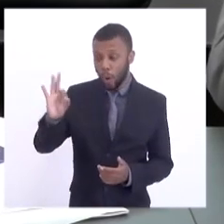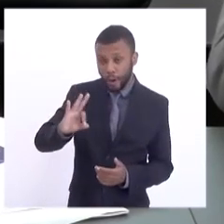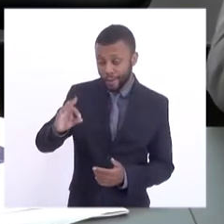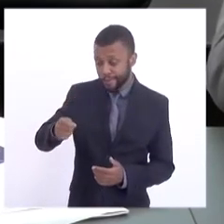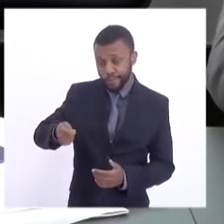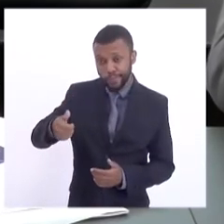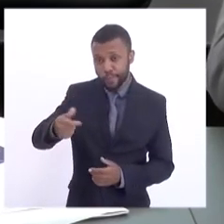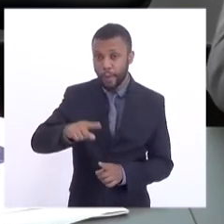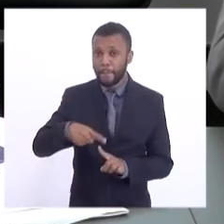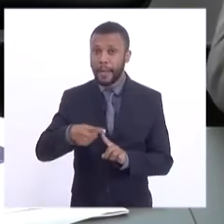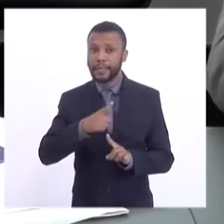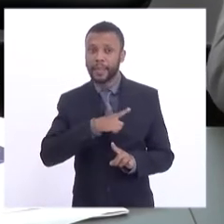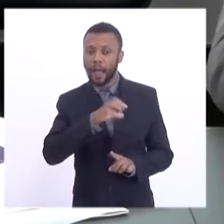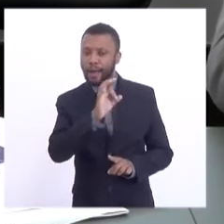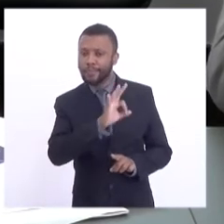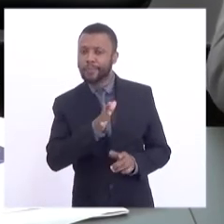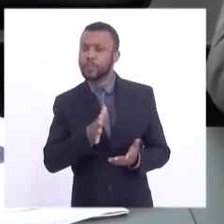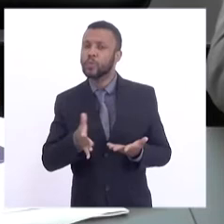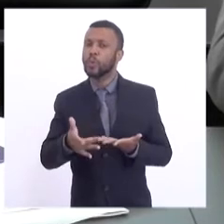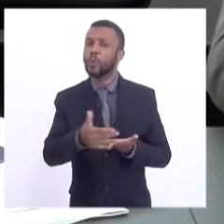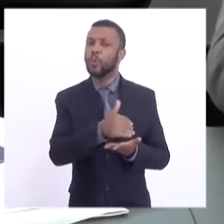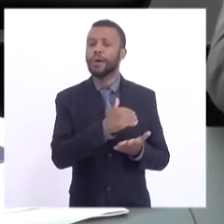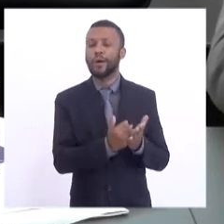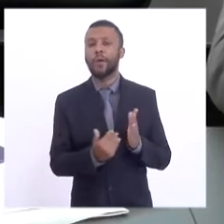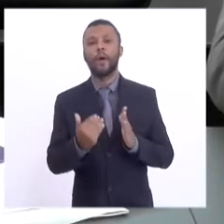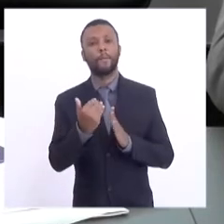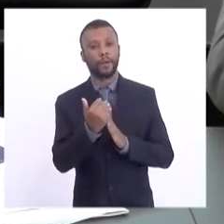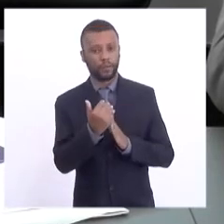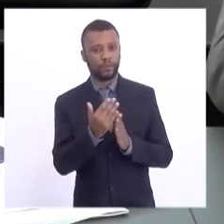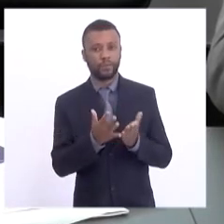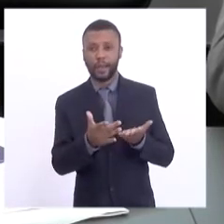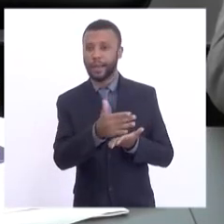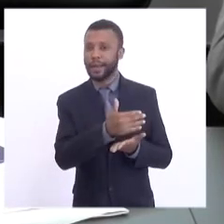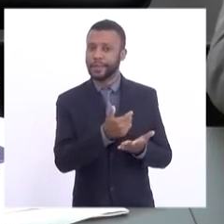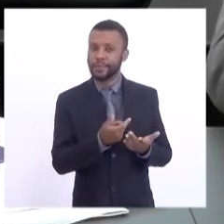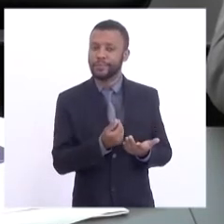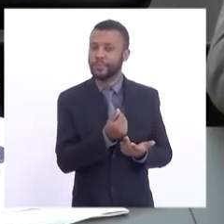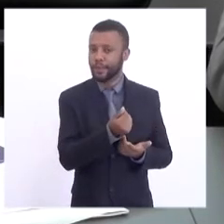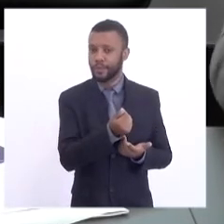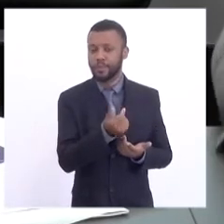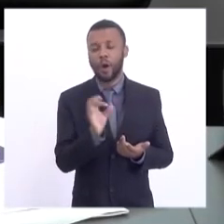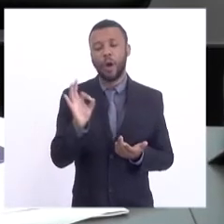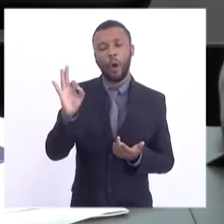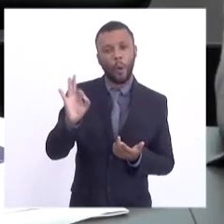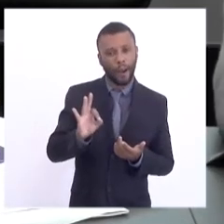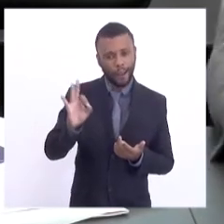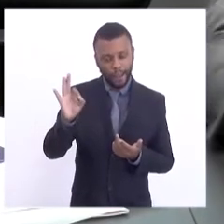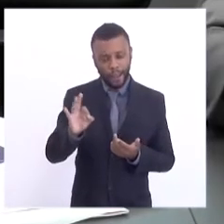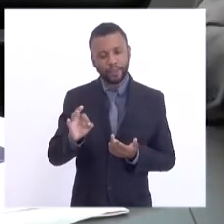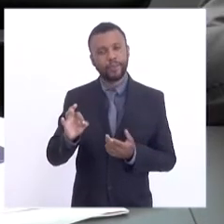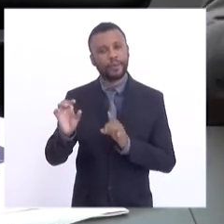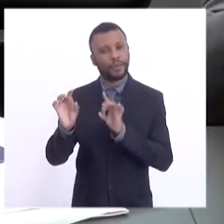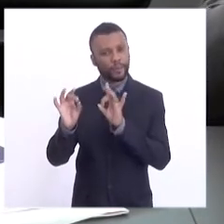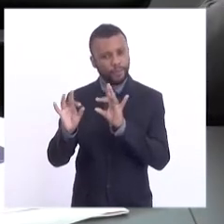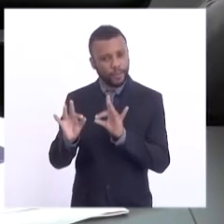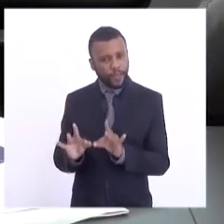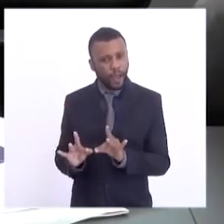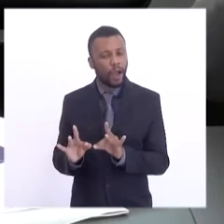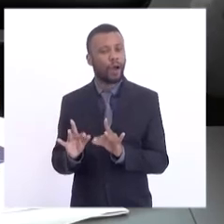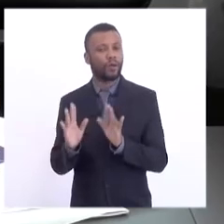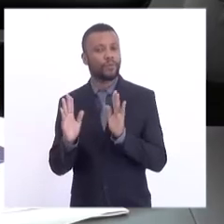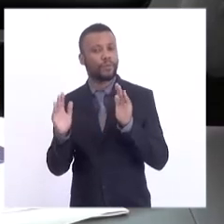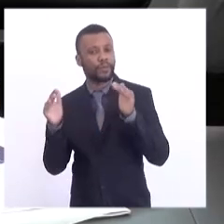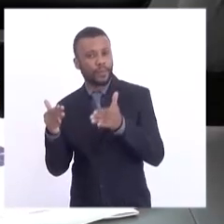e abertura de acesso arrecadação qualquer outro crédito que seja especial estou de Noro